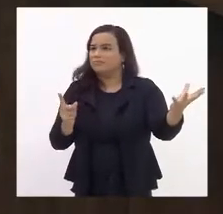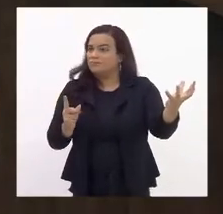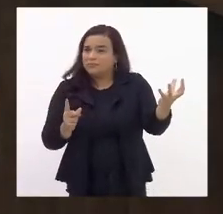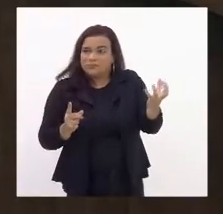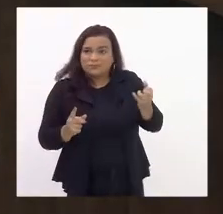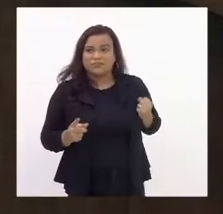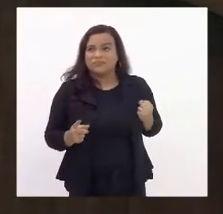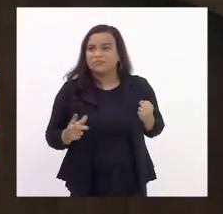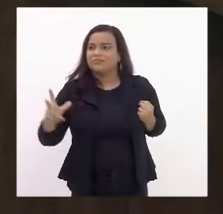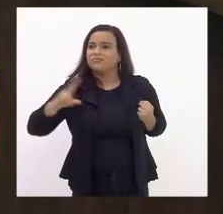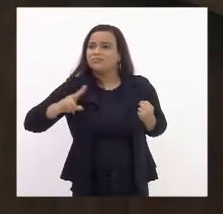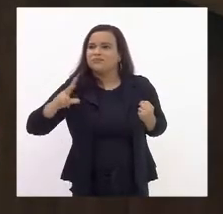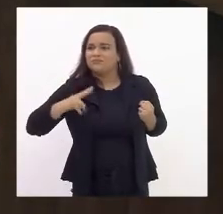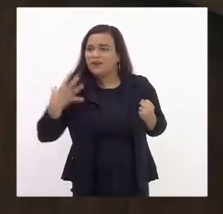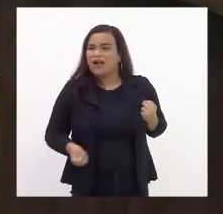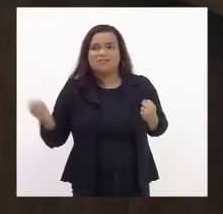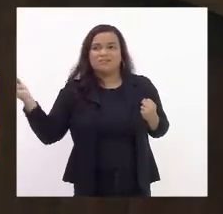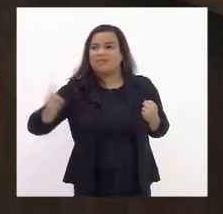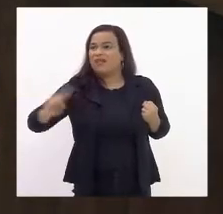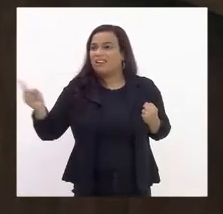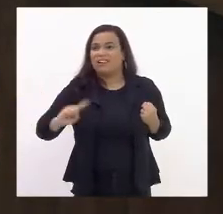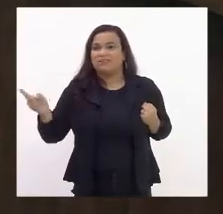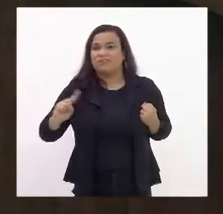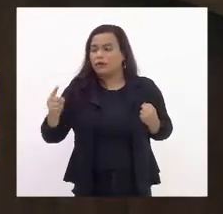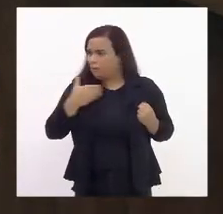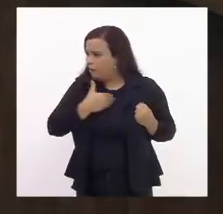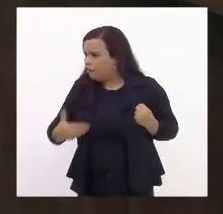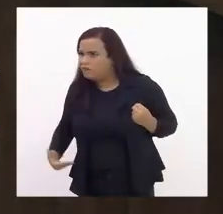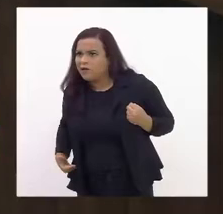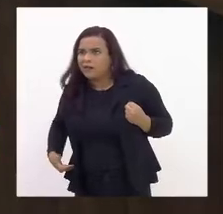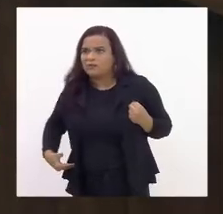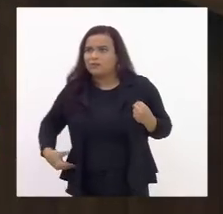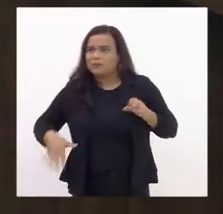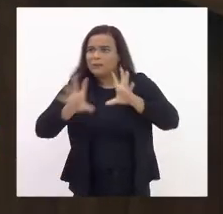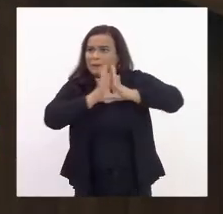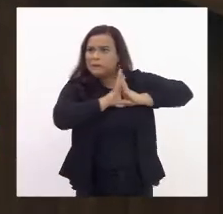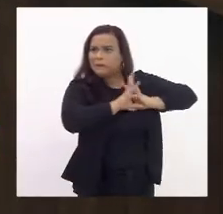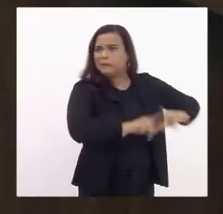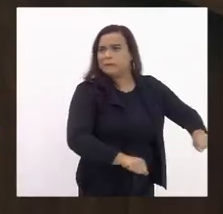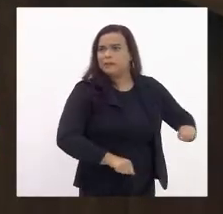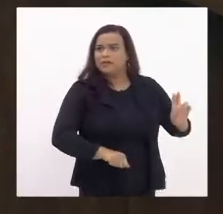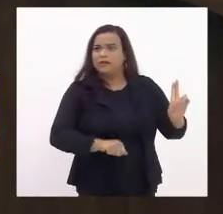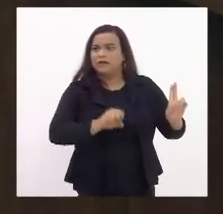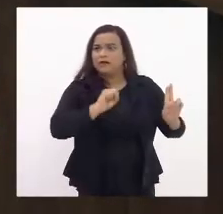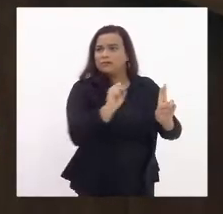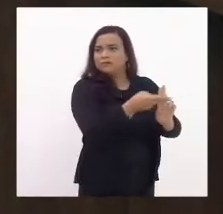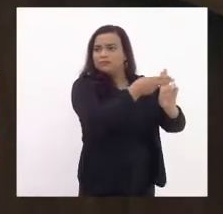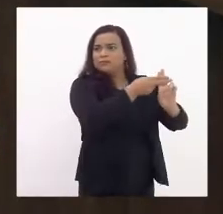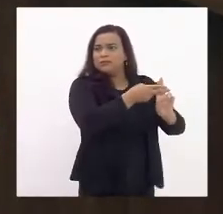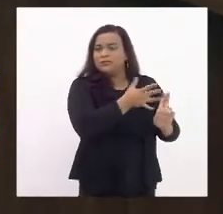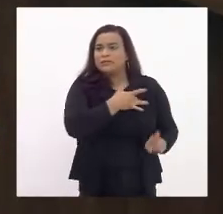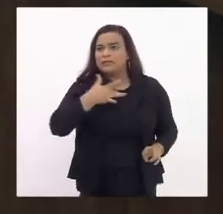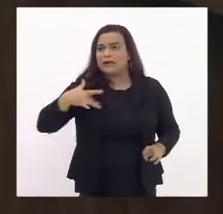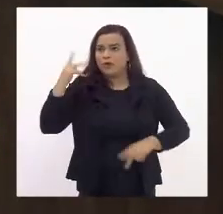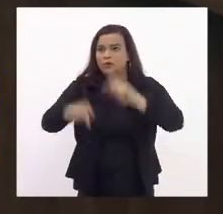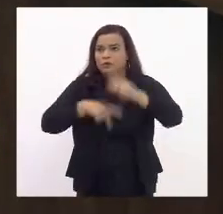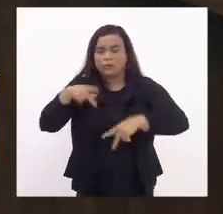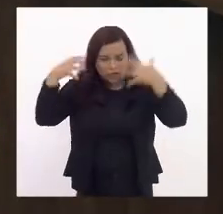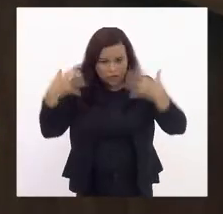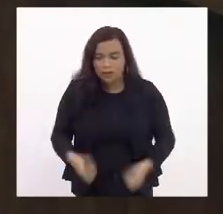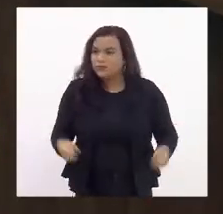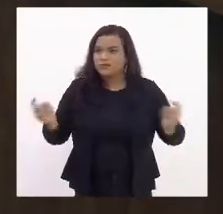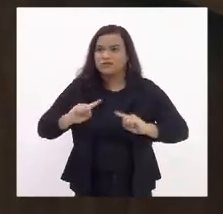para a iniciativa privada, para os governos acabarem com a saúde da nossa